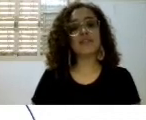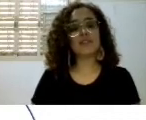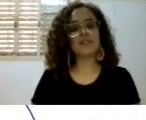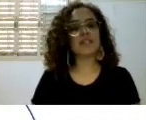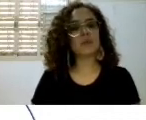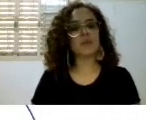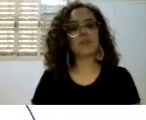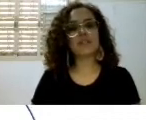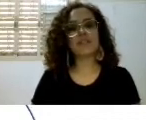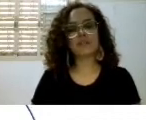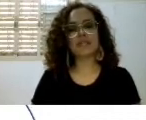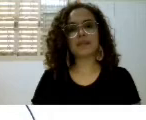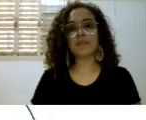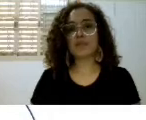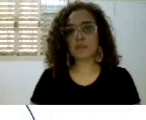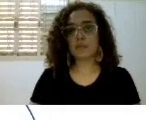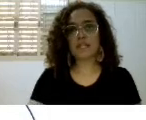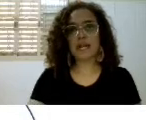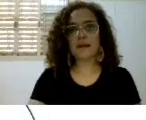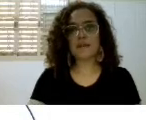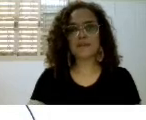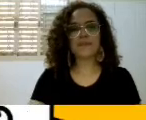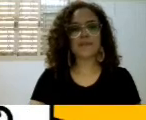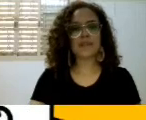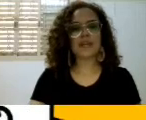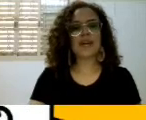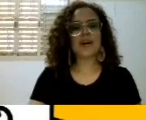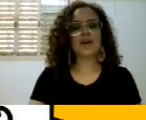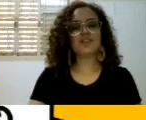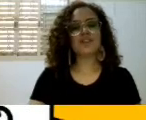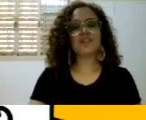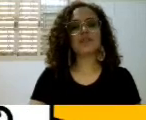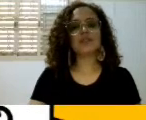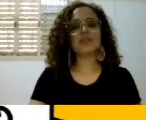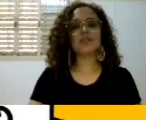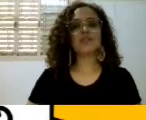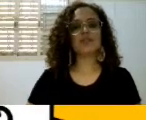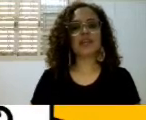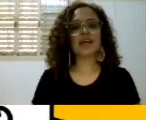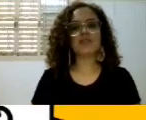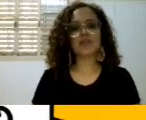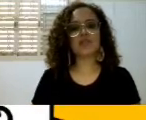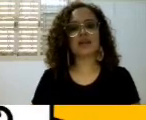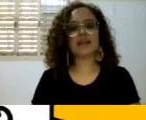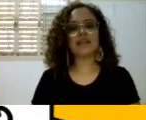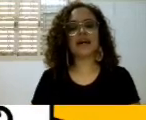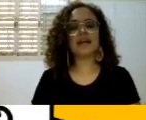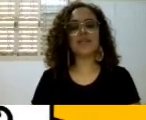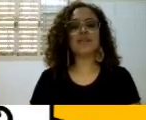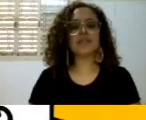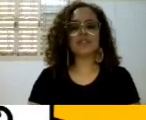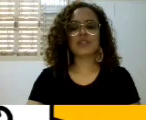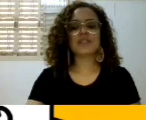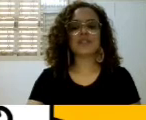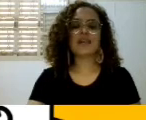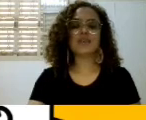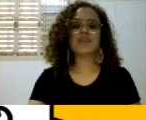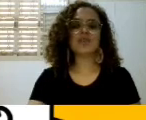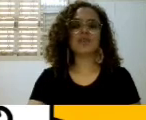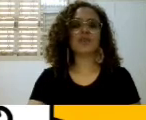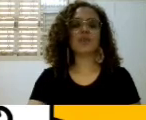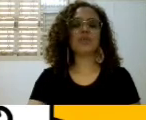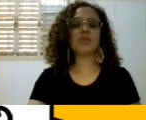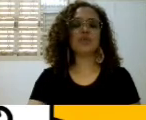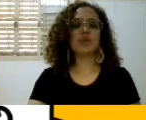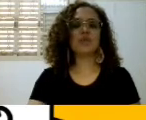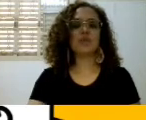aula da 29ª semana. Vamos lá? Hoje, então, dando continuidade ao nosso calendário, dia 6